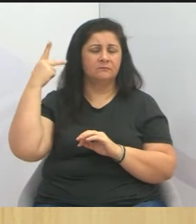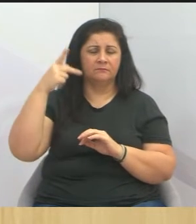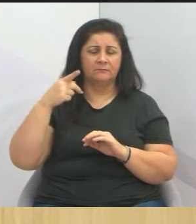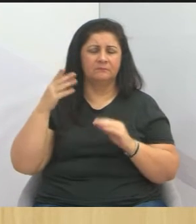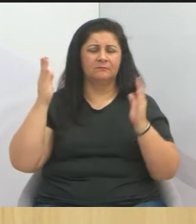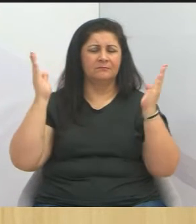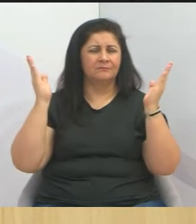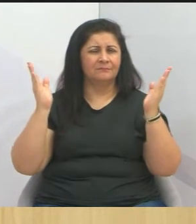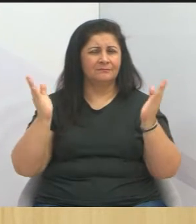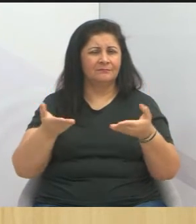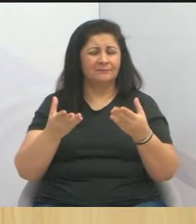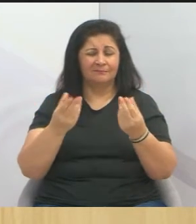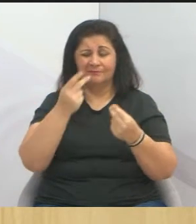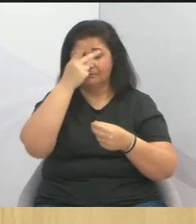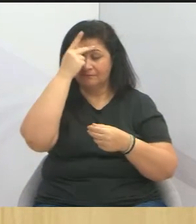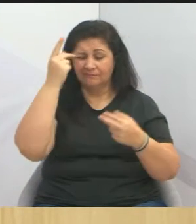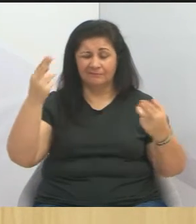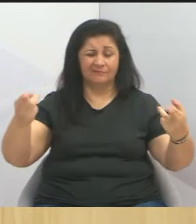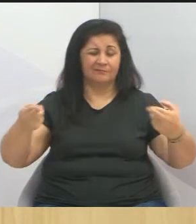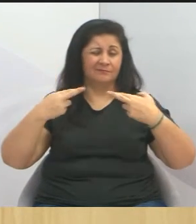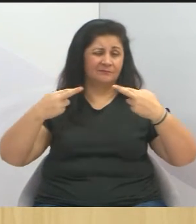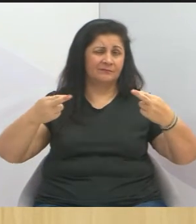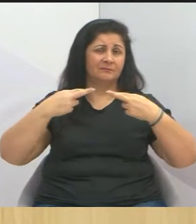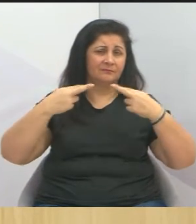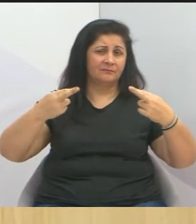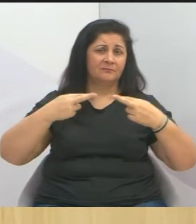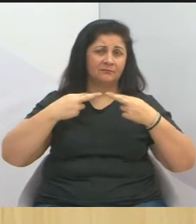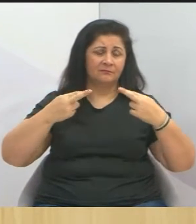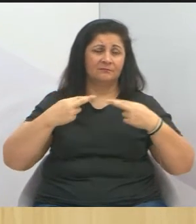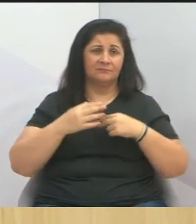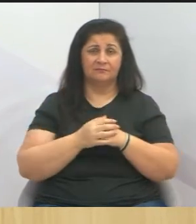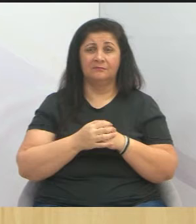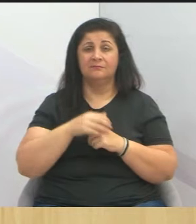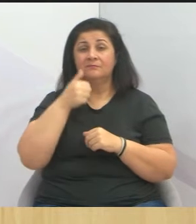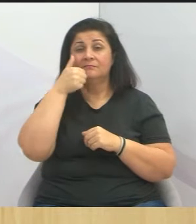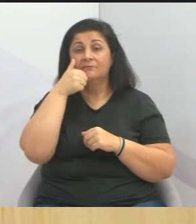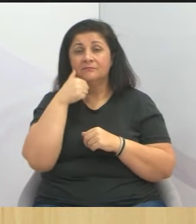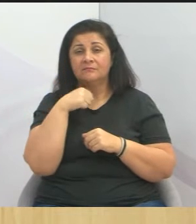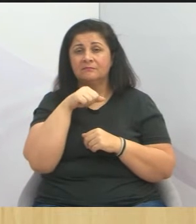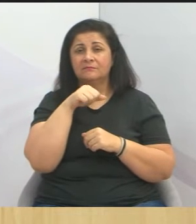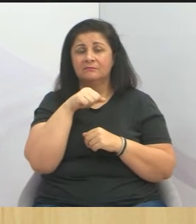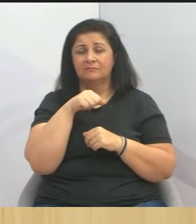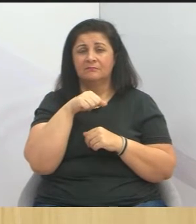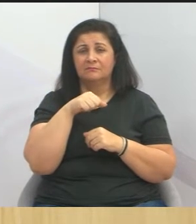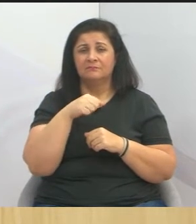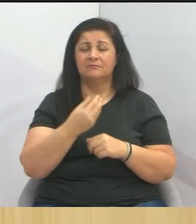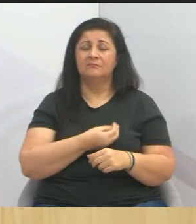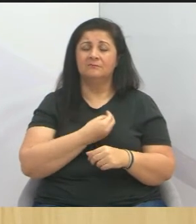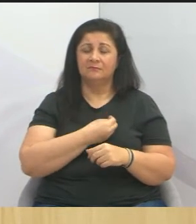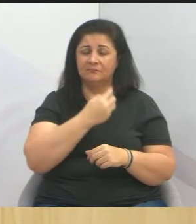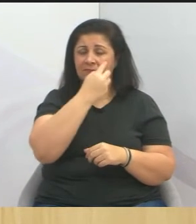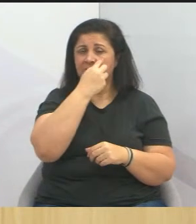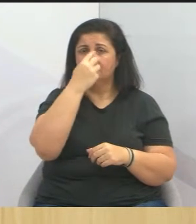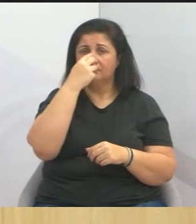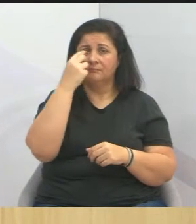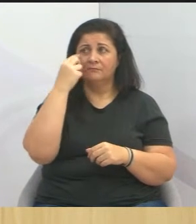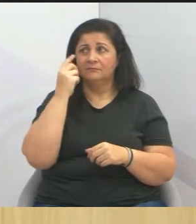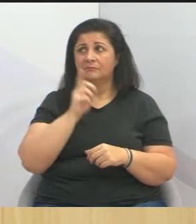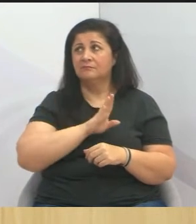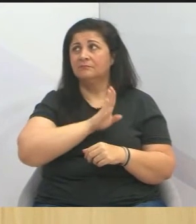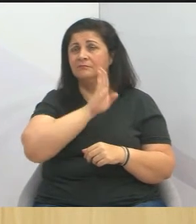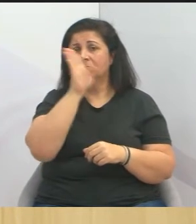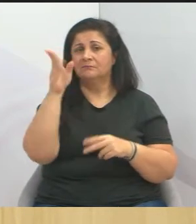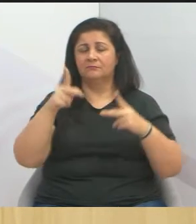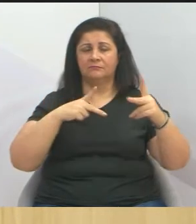vem recebendo diversas reclamações principalmente mulheres que mora no distrito do parque Meia Lua e trabalho na cidade